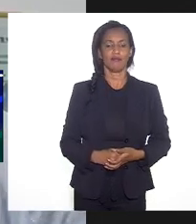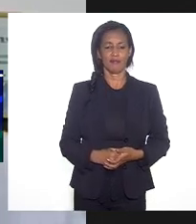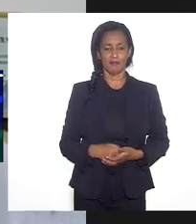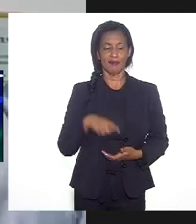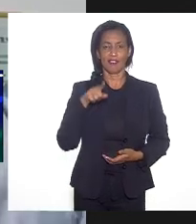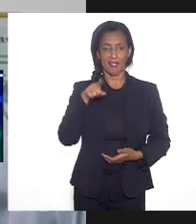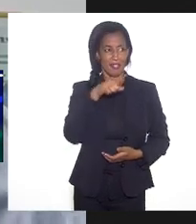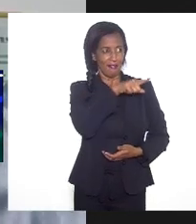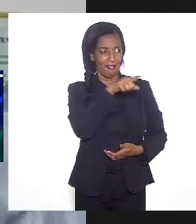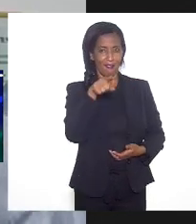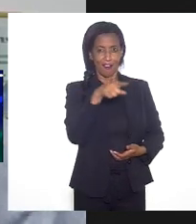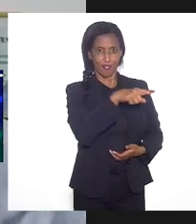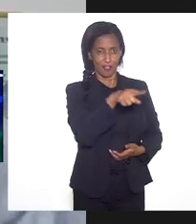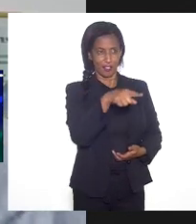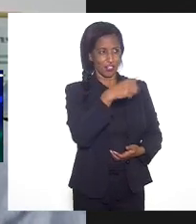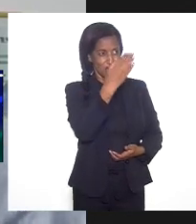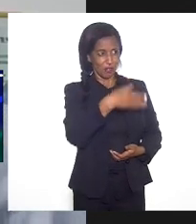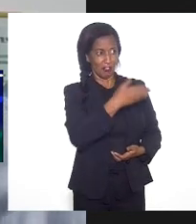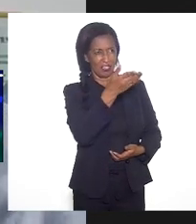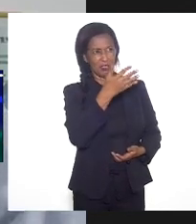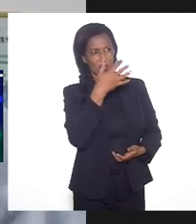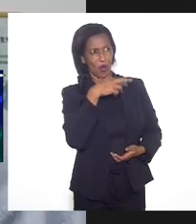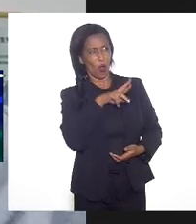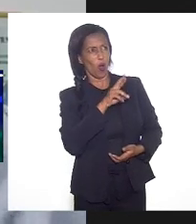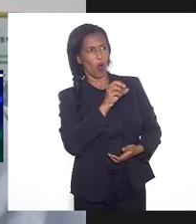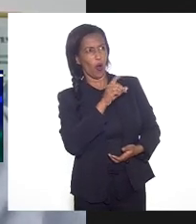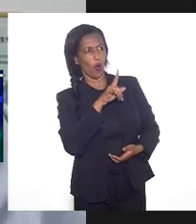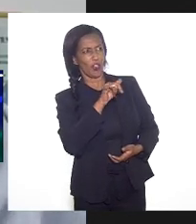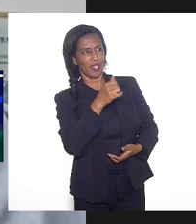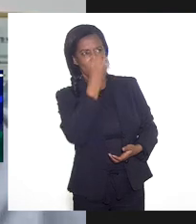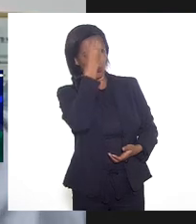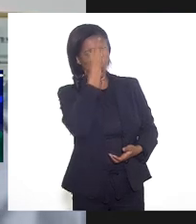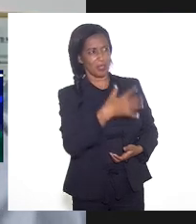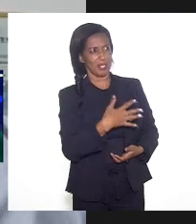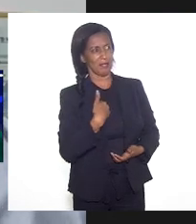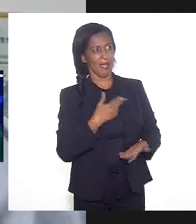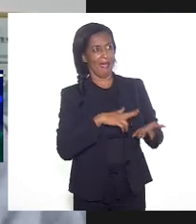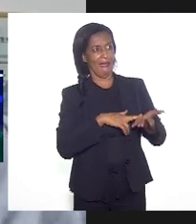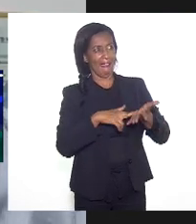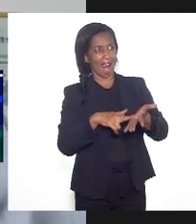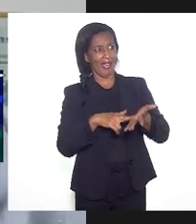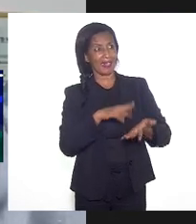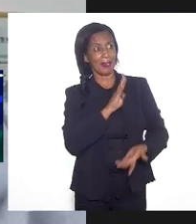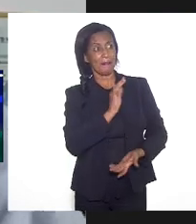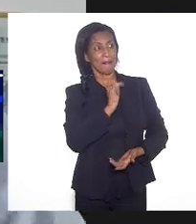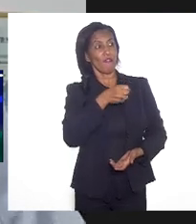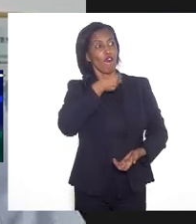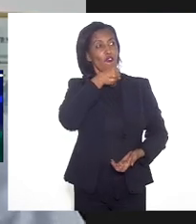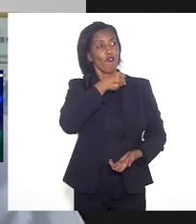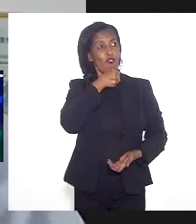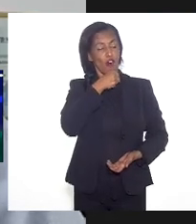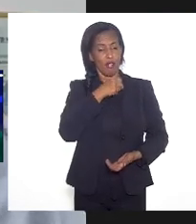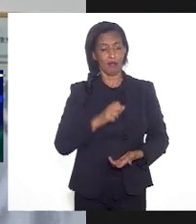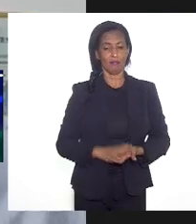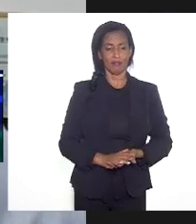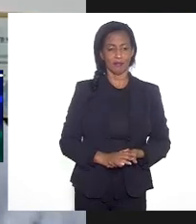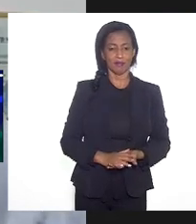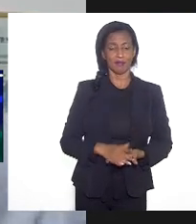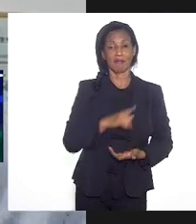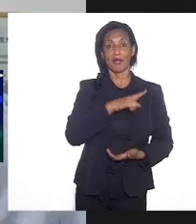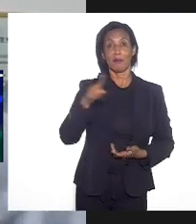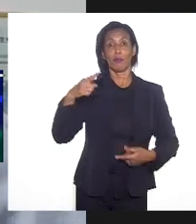Alexandre Knoploch também está, Rodrigo Amorim, não sei. Levei a carta de alforria da minha bisavó para